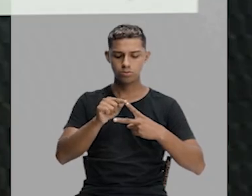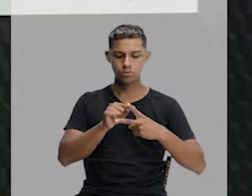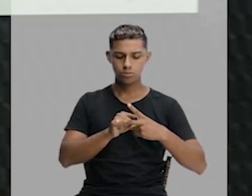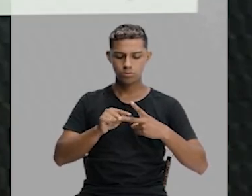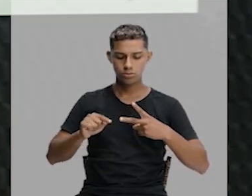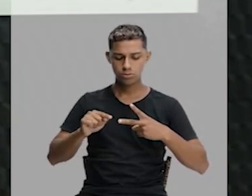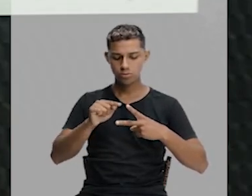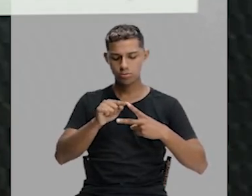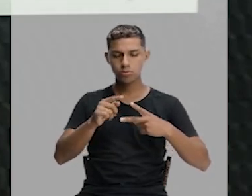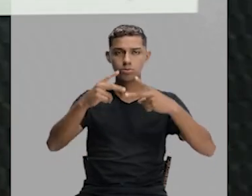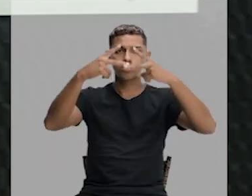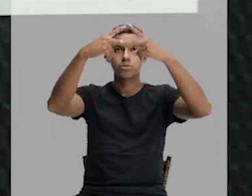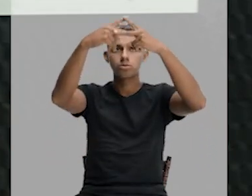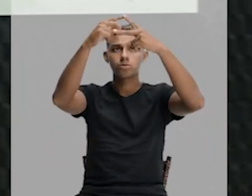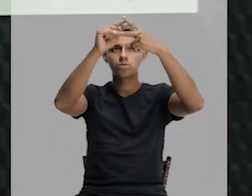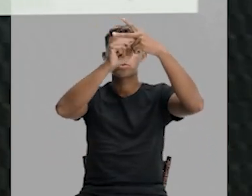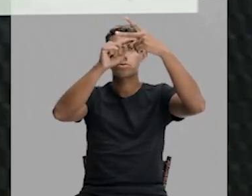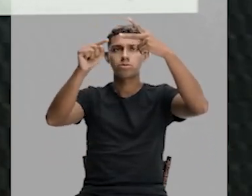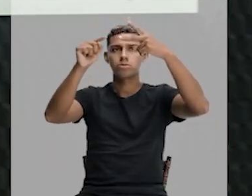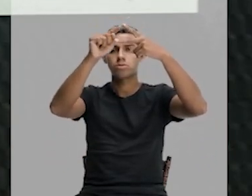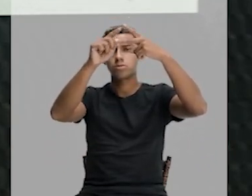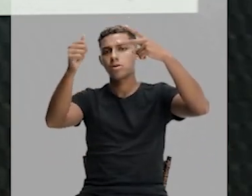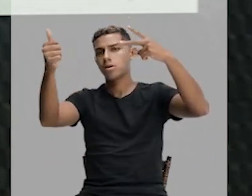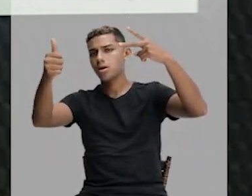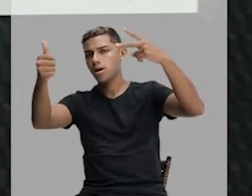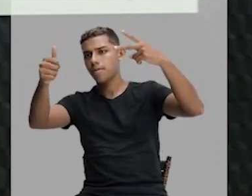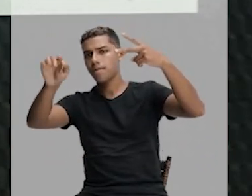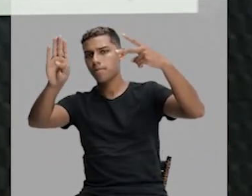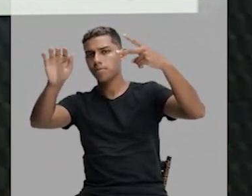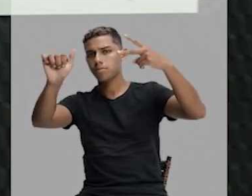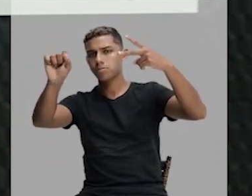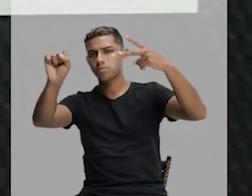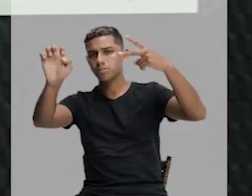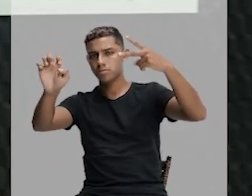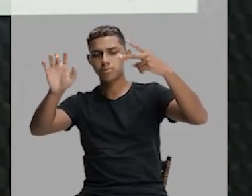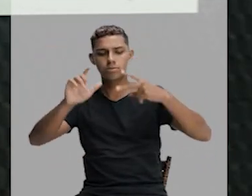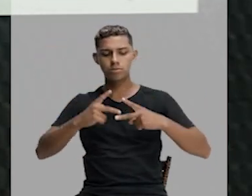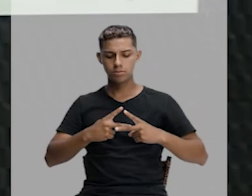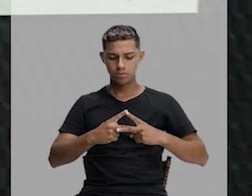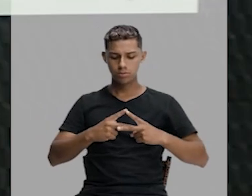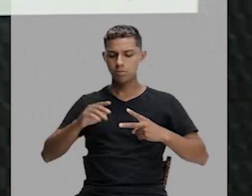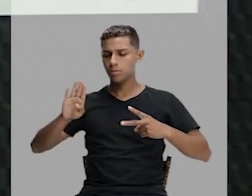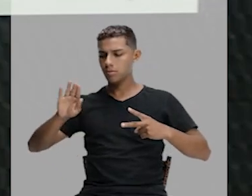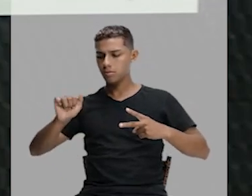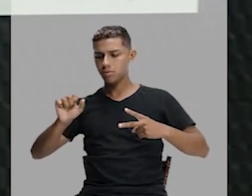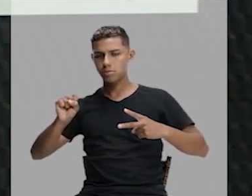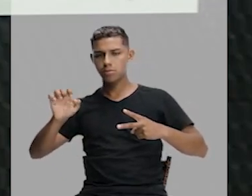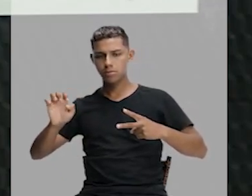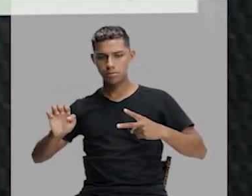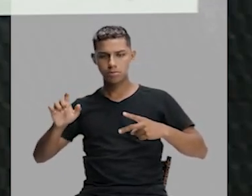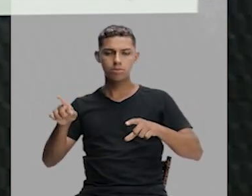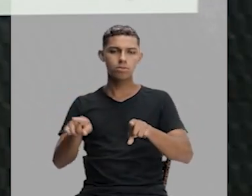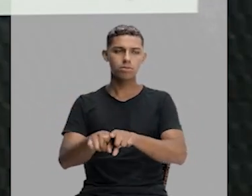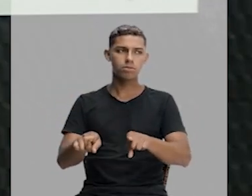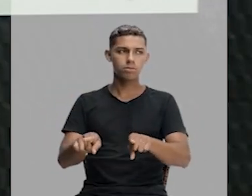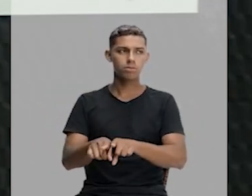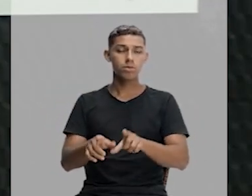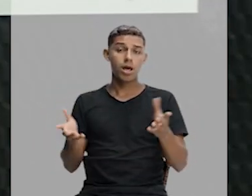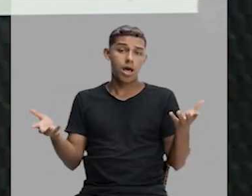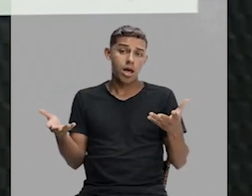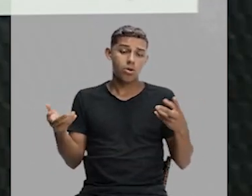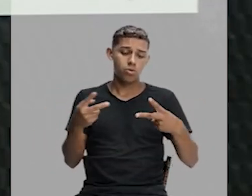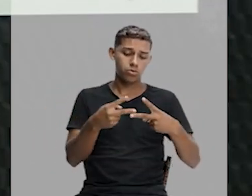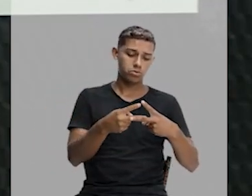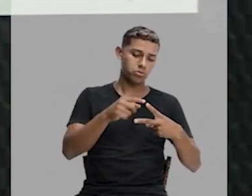ser um triângulo equilátero, pode ser qualquer outro triângulo, e outro triângulo aqui, ó. E liguei os